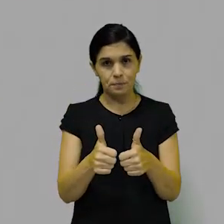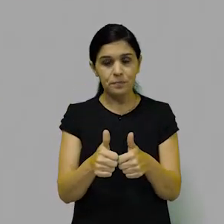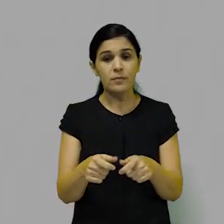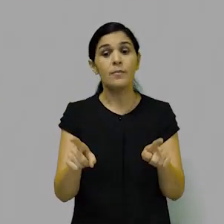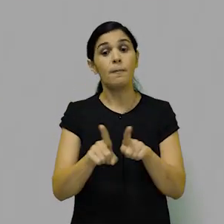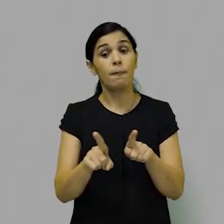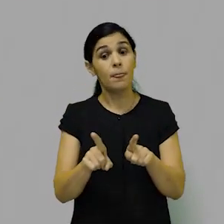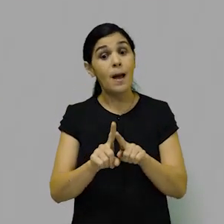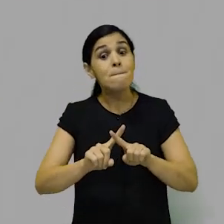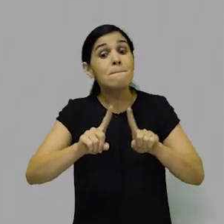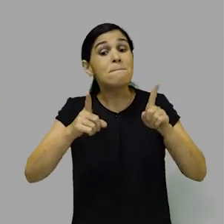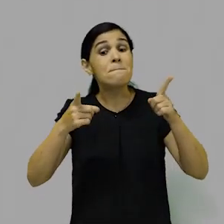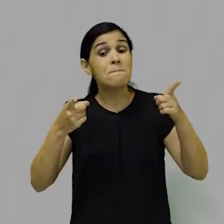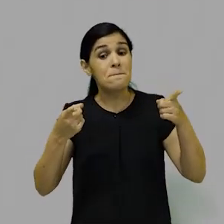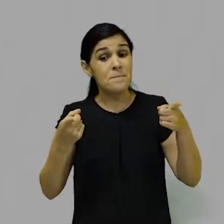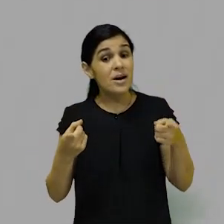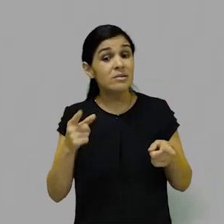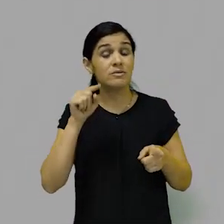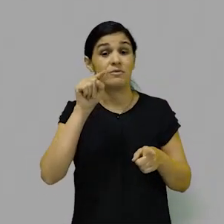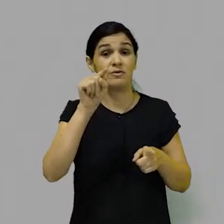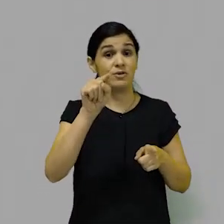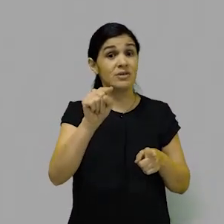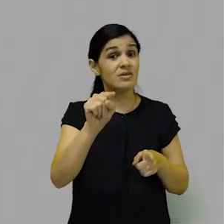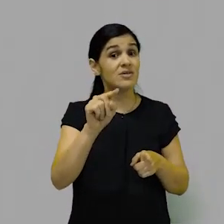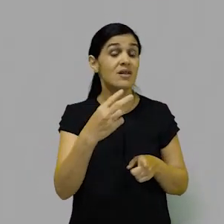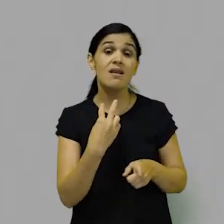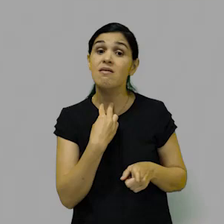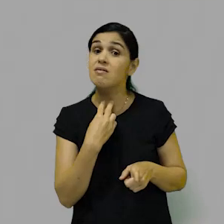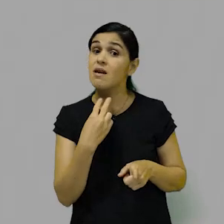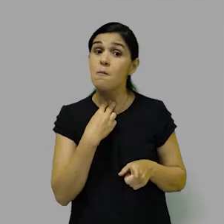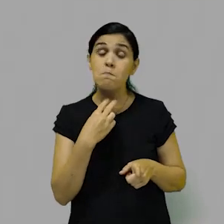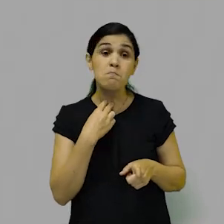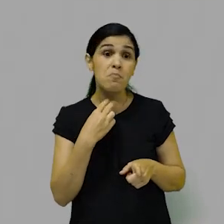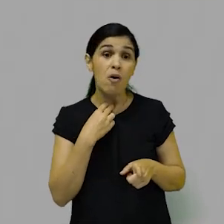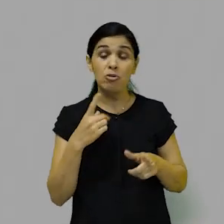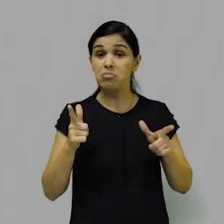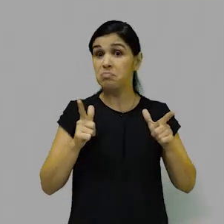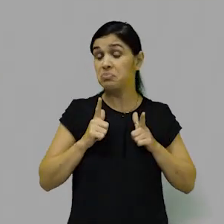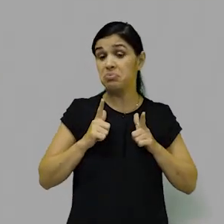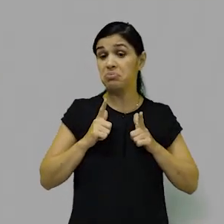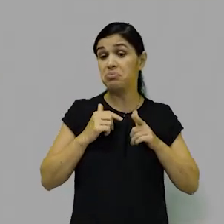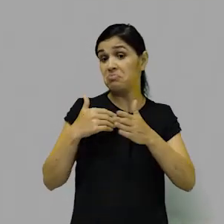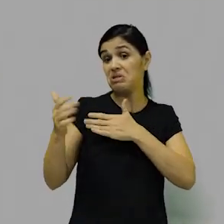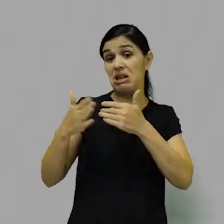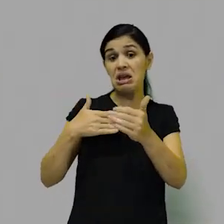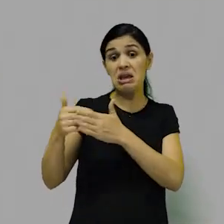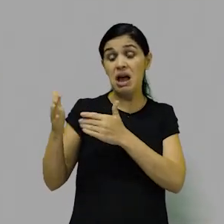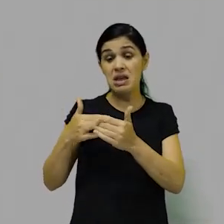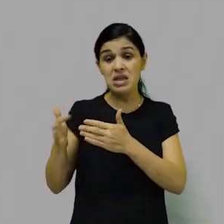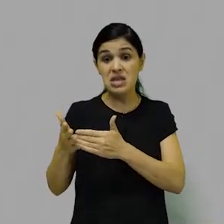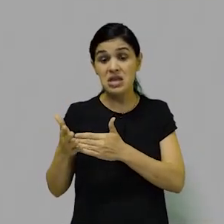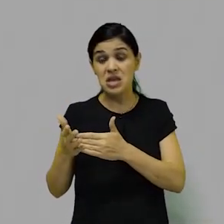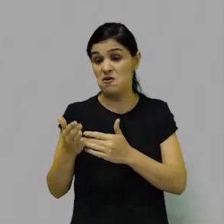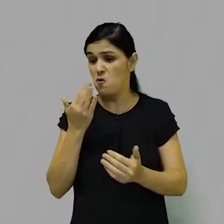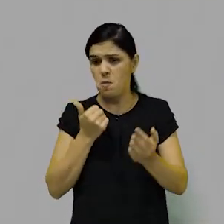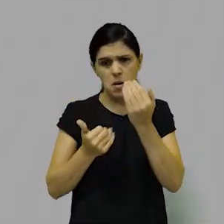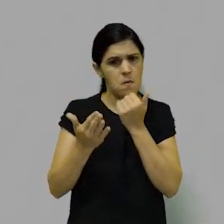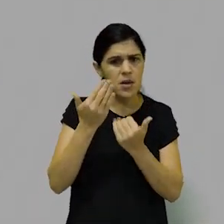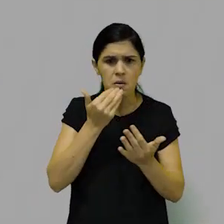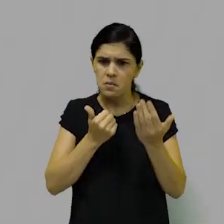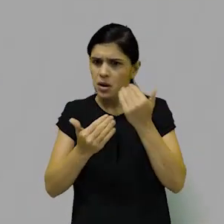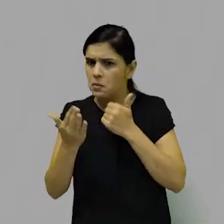como algo que eu use como pretexto para eu não cuidar da minha saúde, do excesso de peso. Como assim,